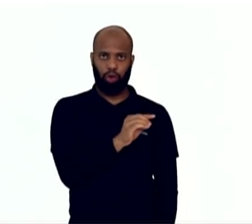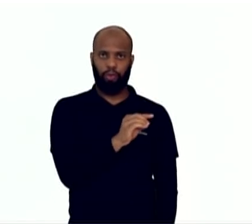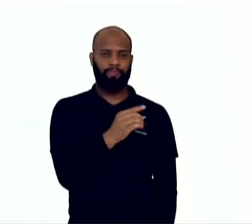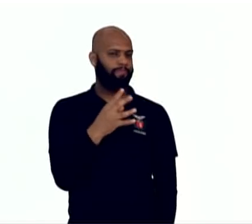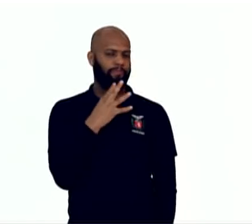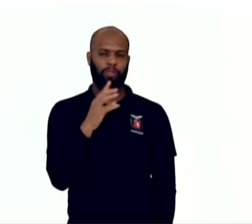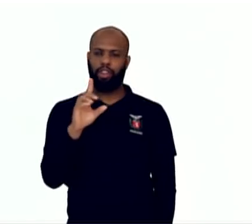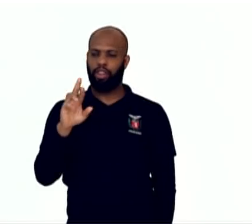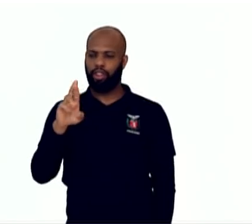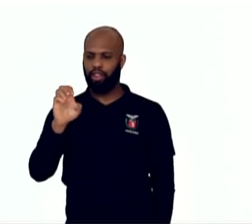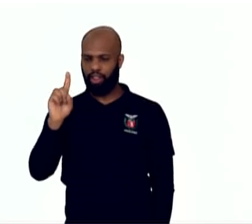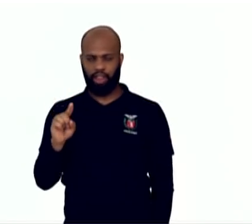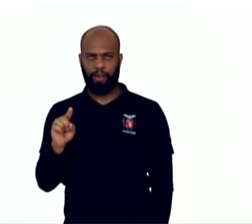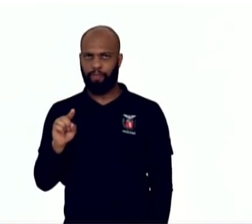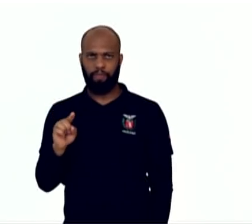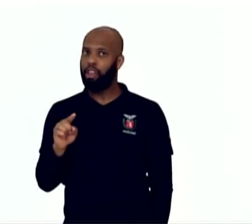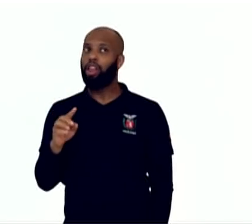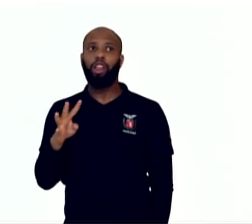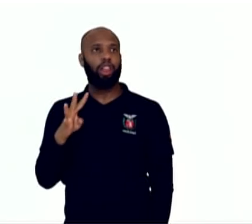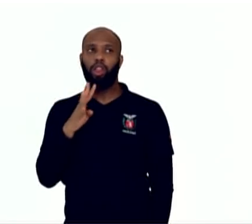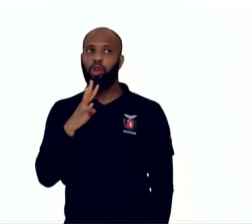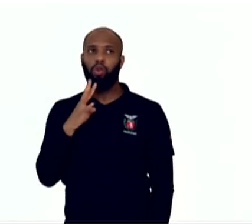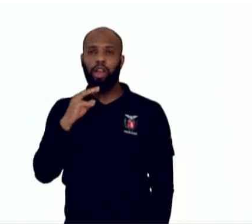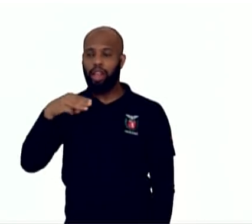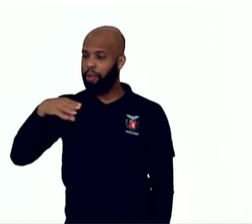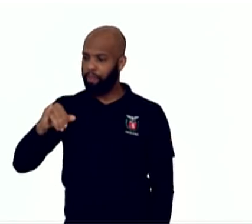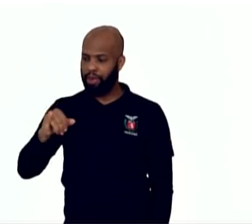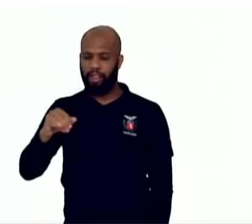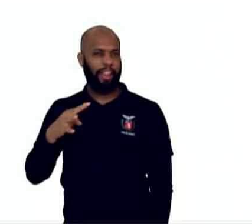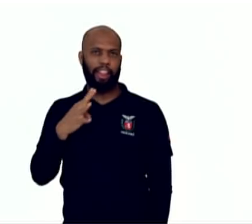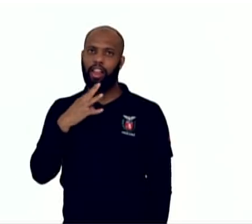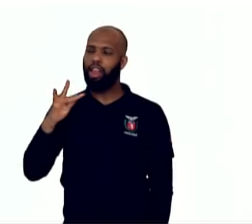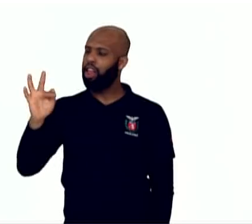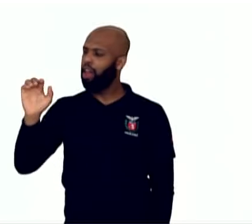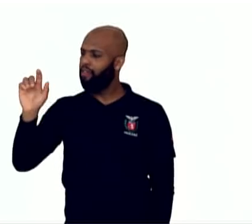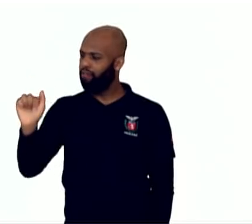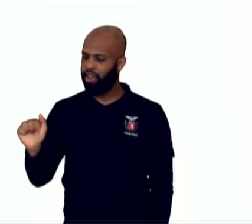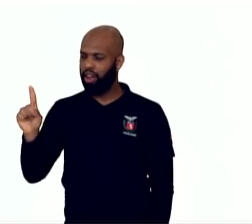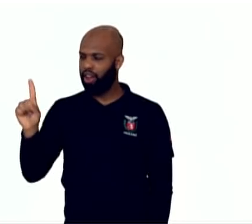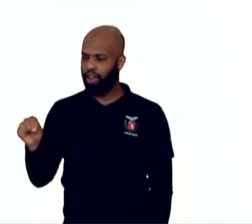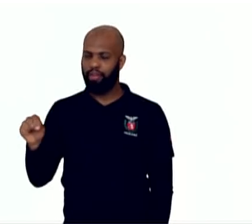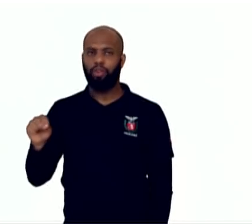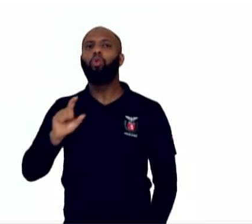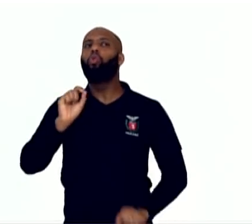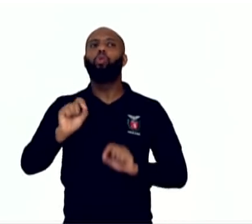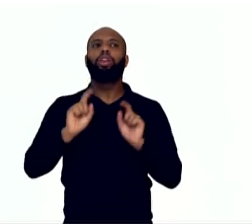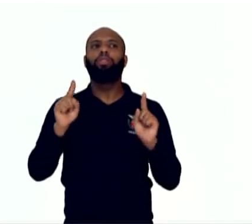nem ré, não conhece nem mi, nem fá. Correspondem